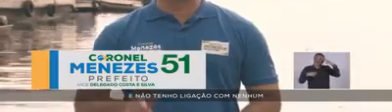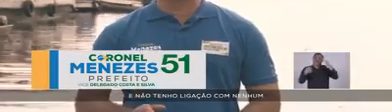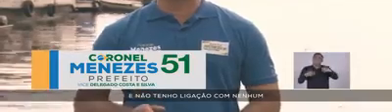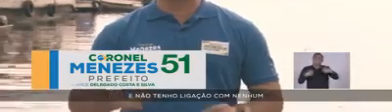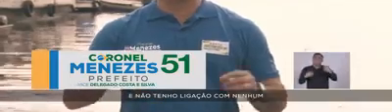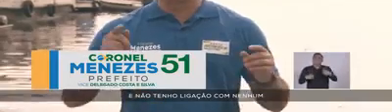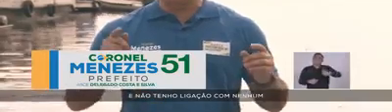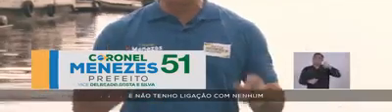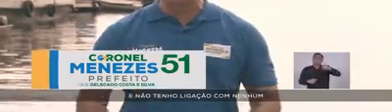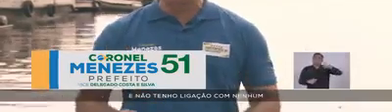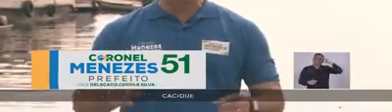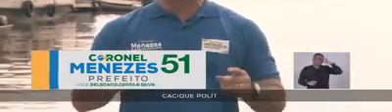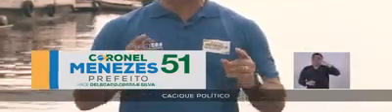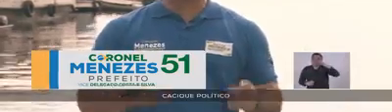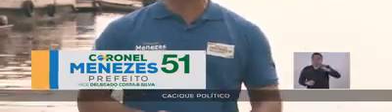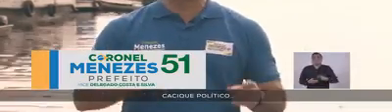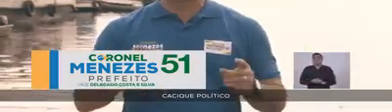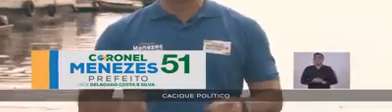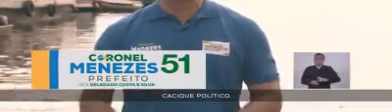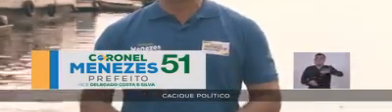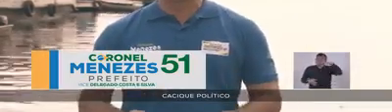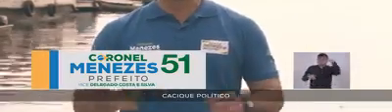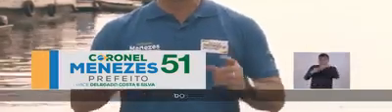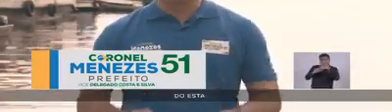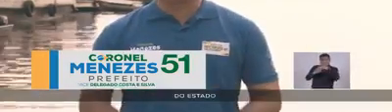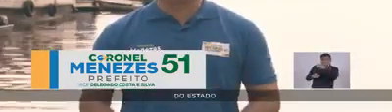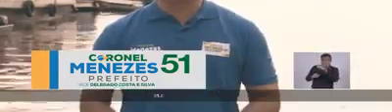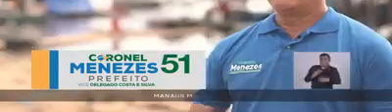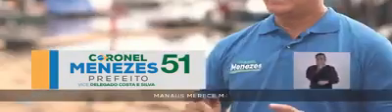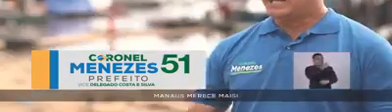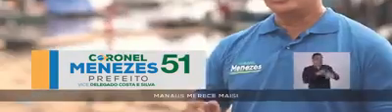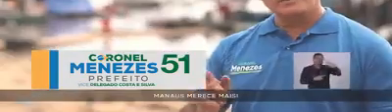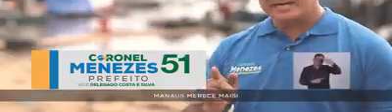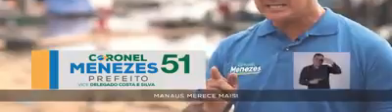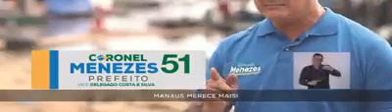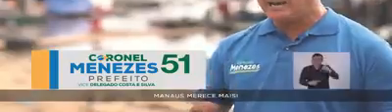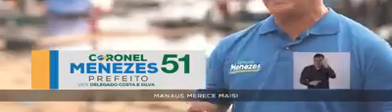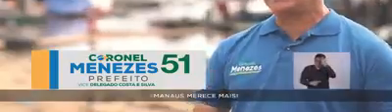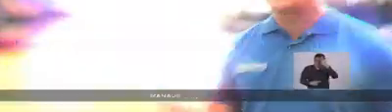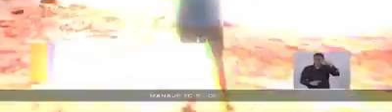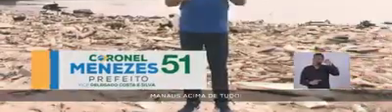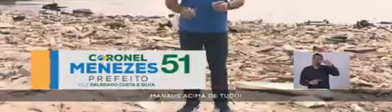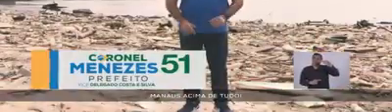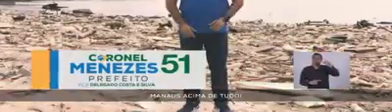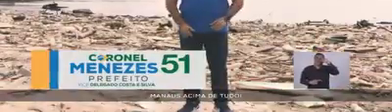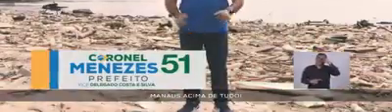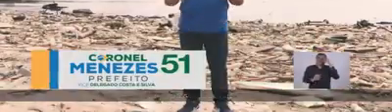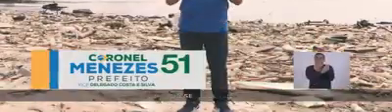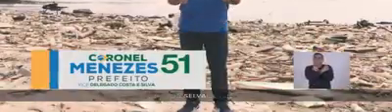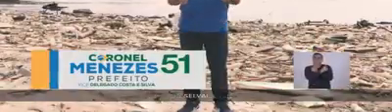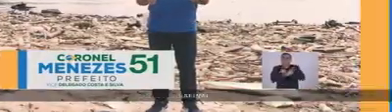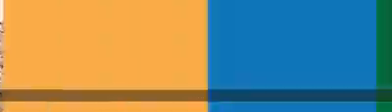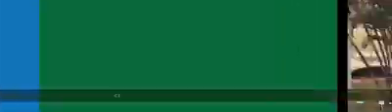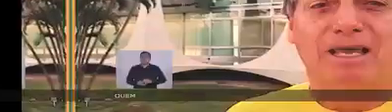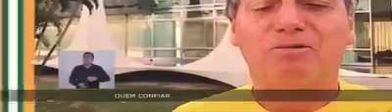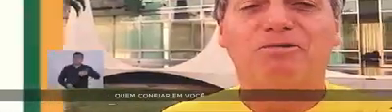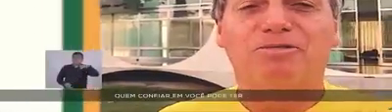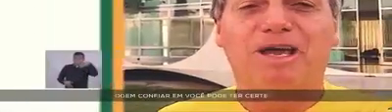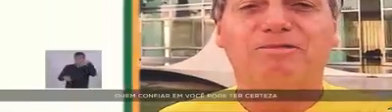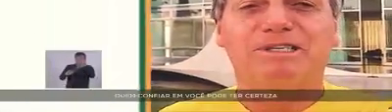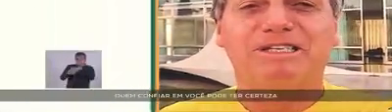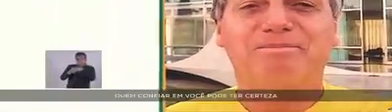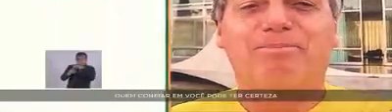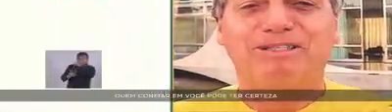tenho ligação com nenhum cacique político do Estado. Manaus merece mais. Manaus acima de tudo. Selva.